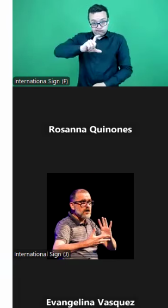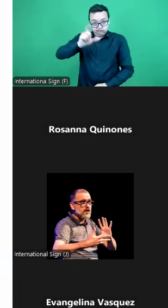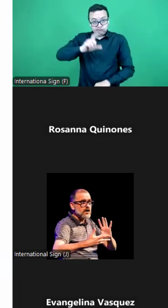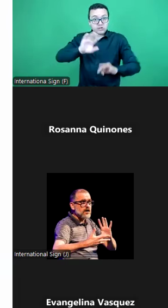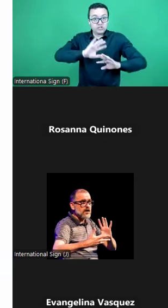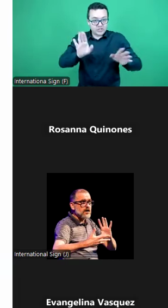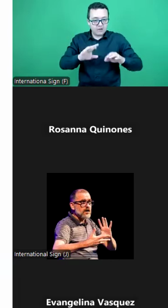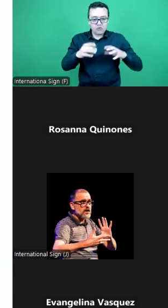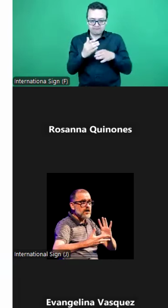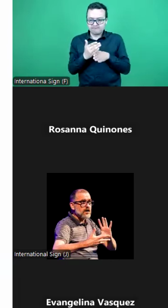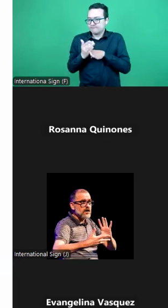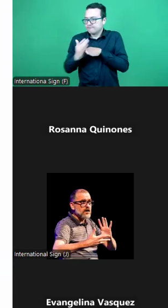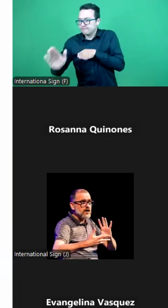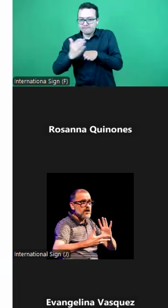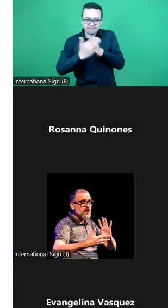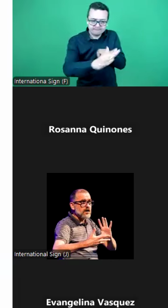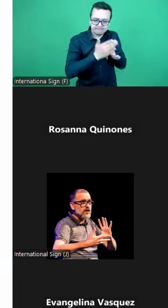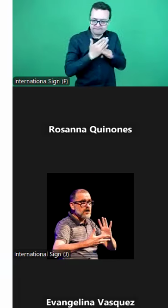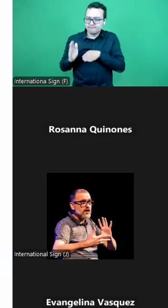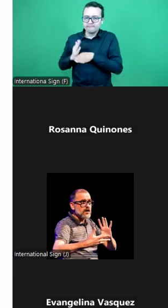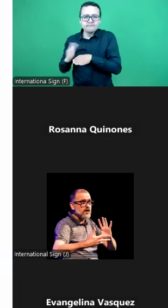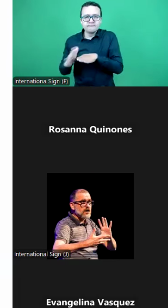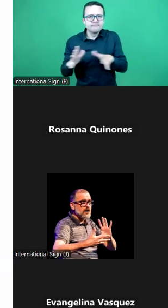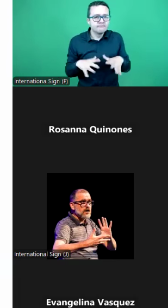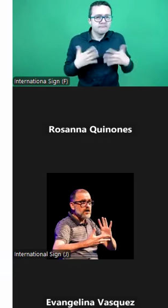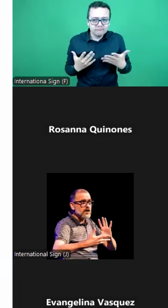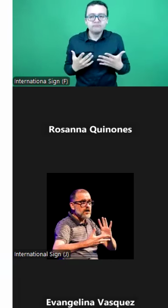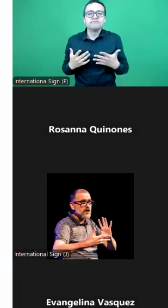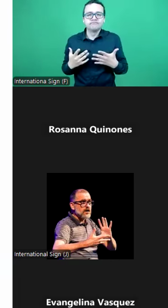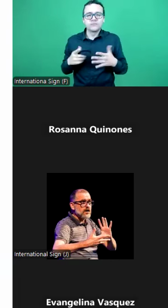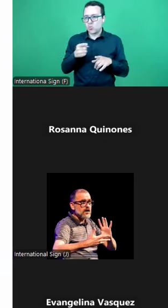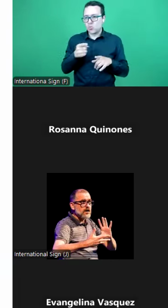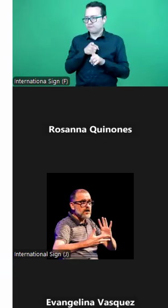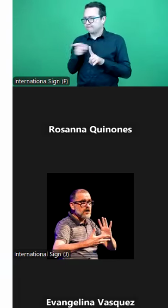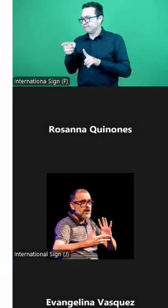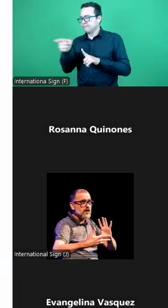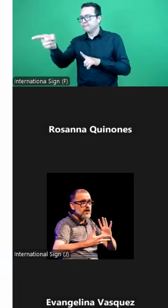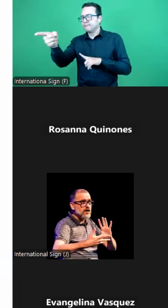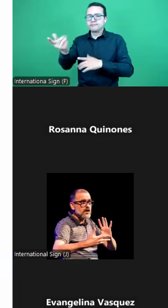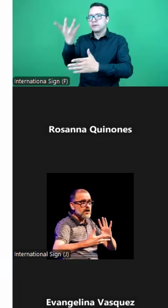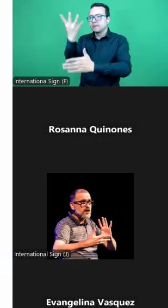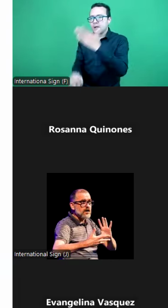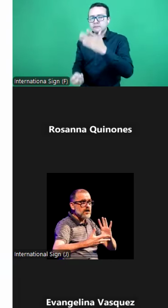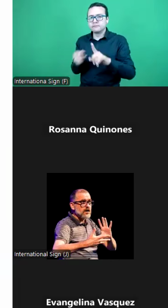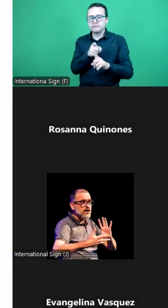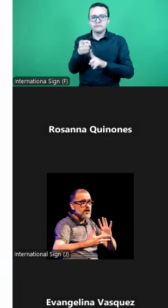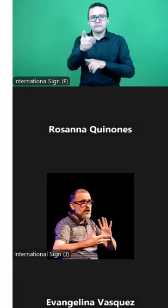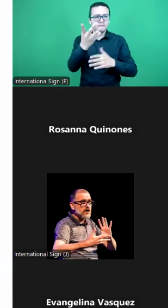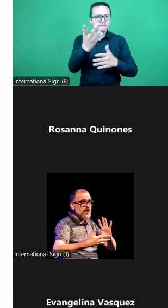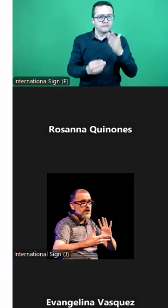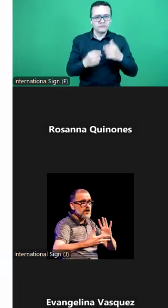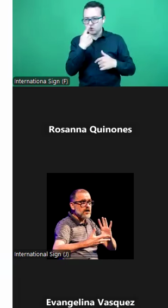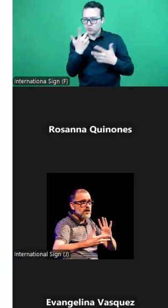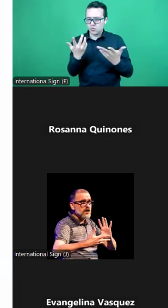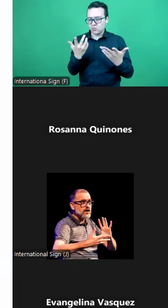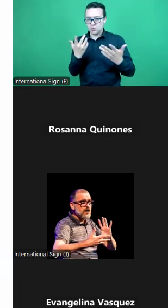amostras. No momento que existia esse reencaminhamento de amostras, gerava